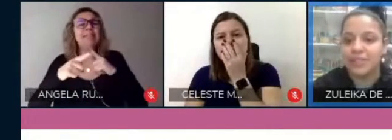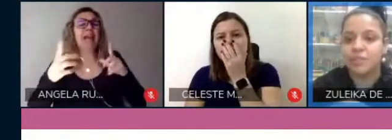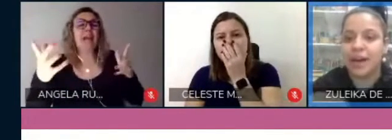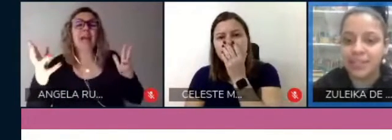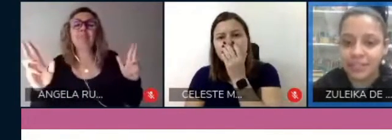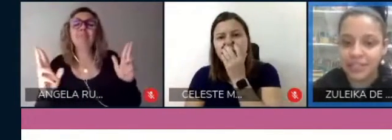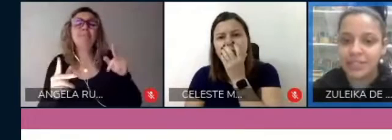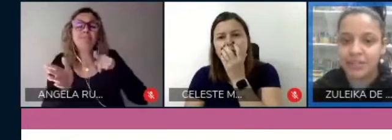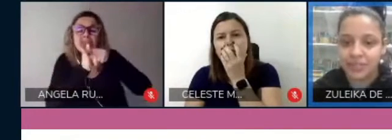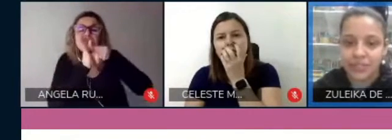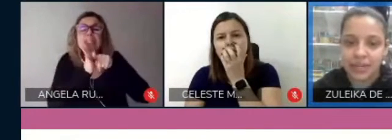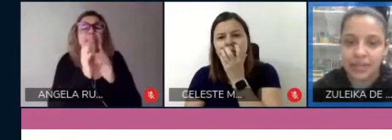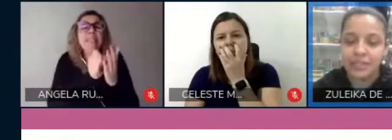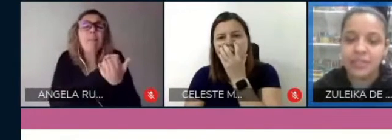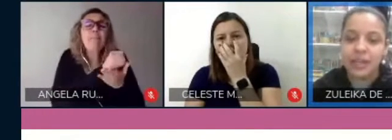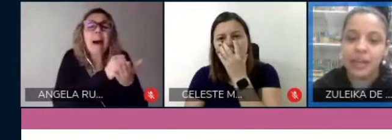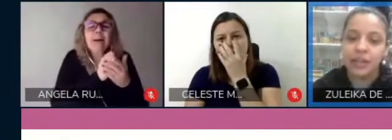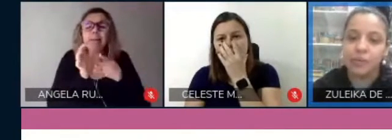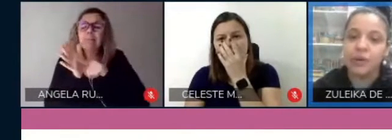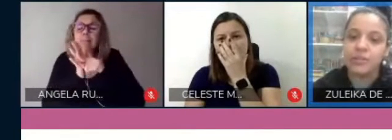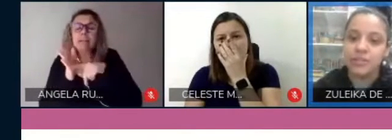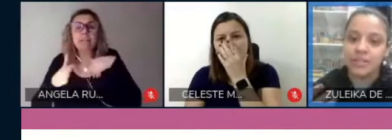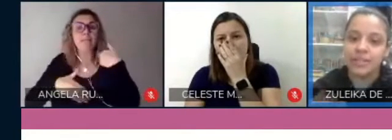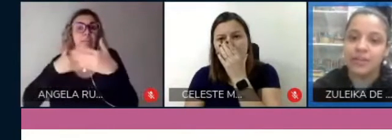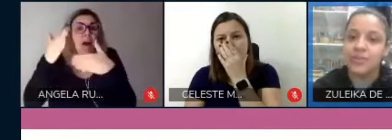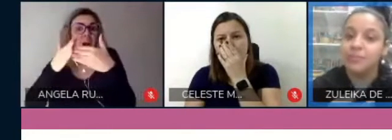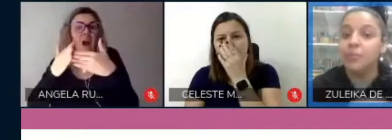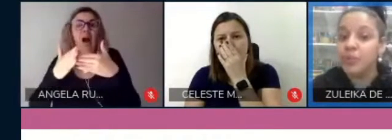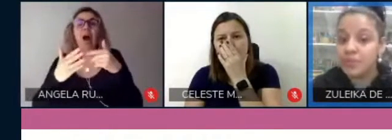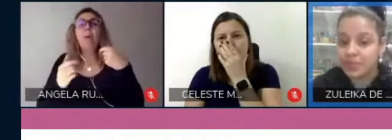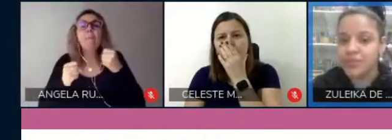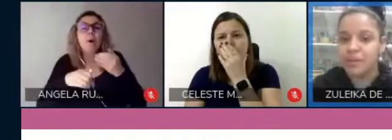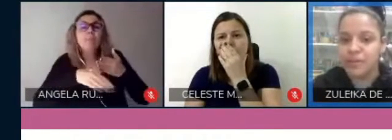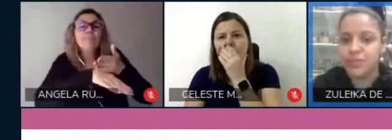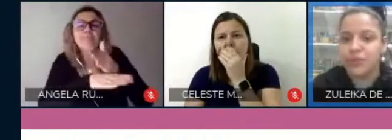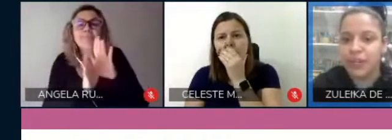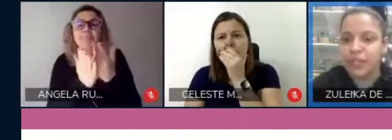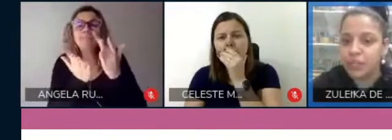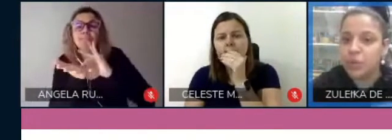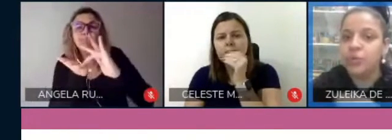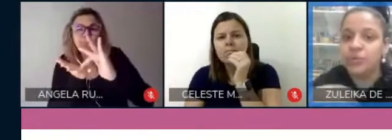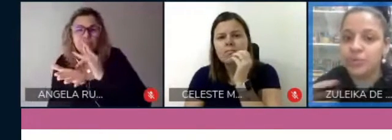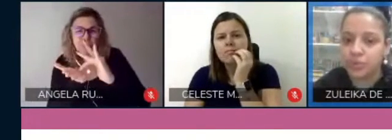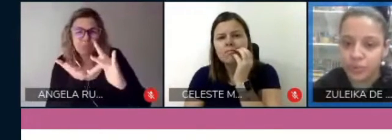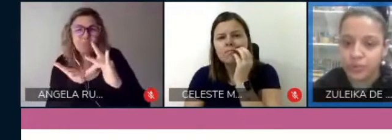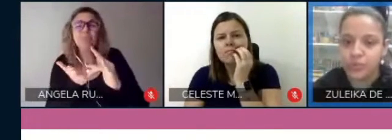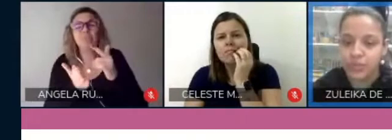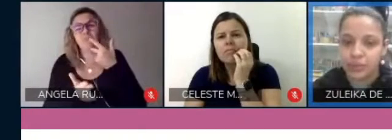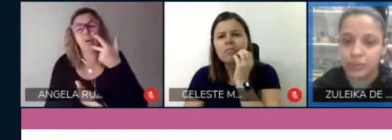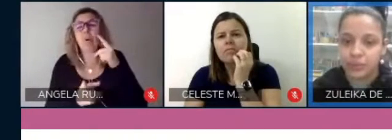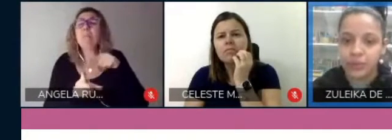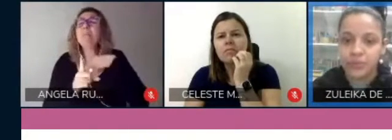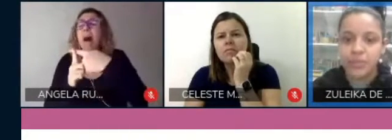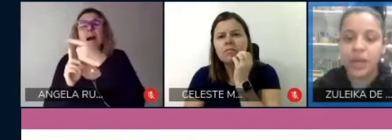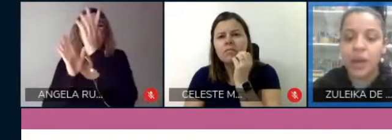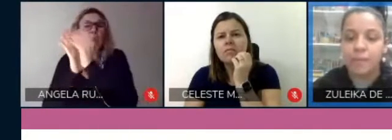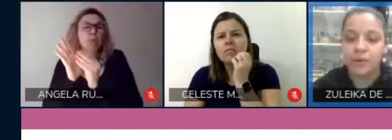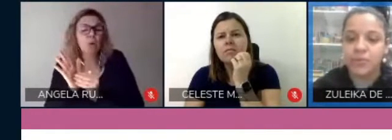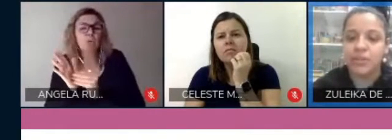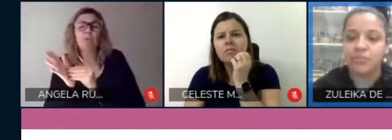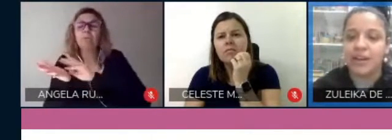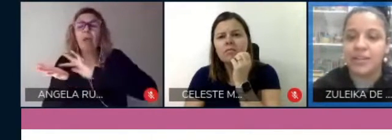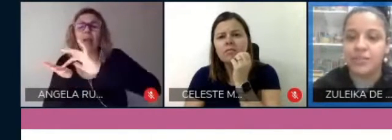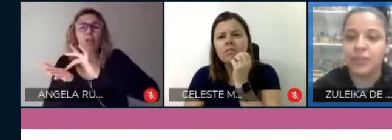realizar pesquisas básicas e avançadas, que eu posso acessar os e-books que eu já mencionei e outros conteúdos